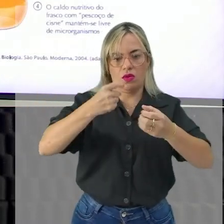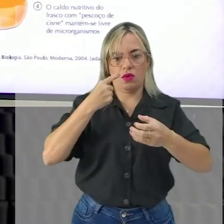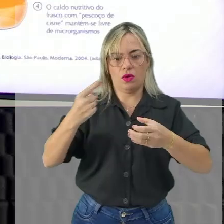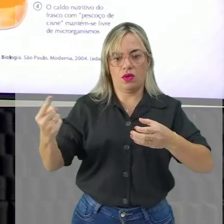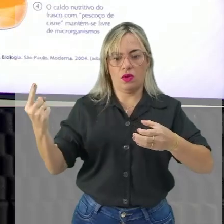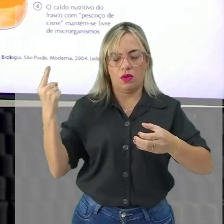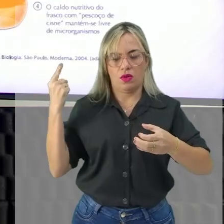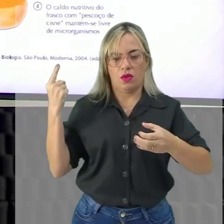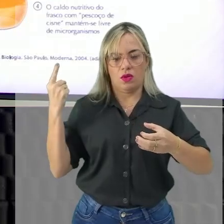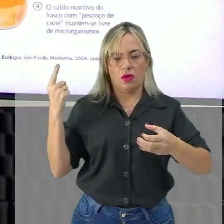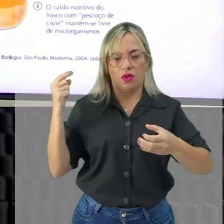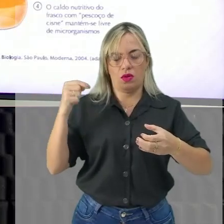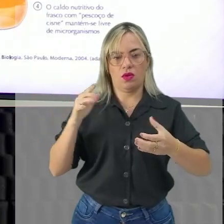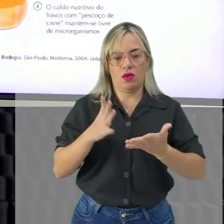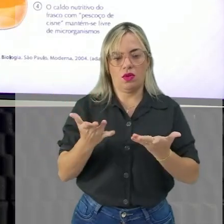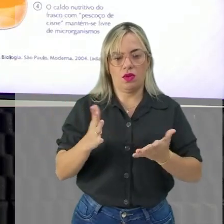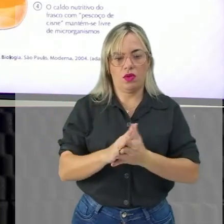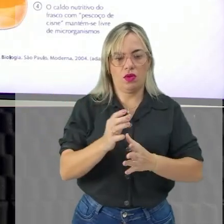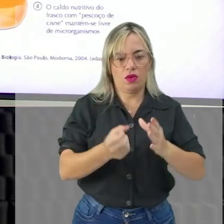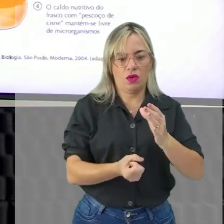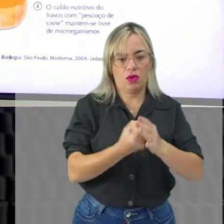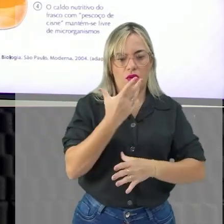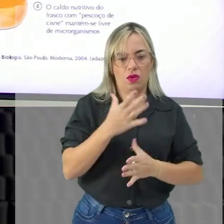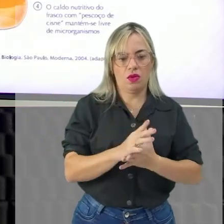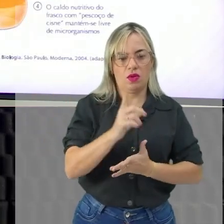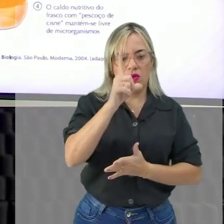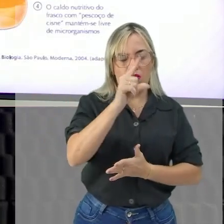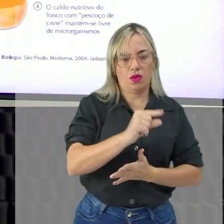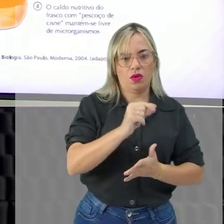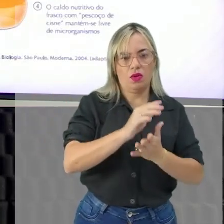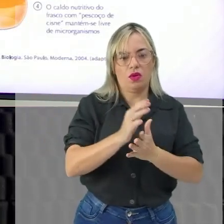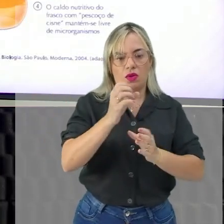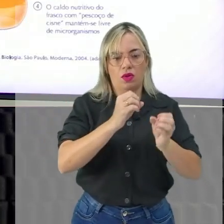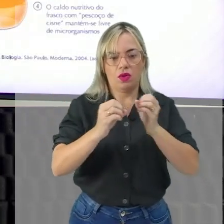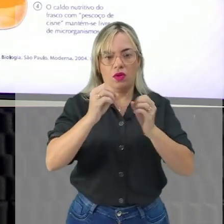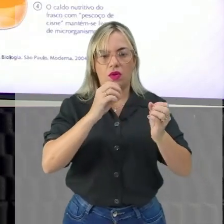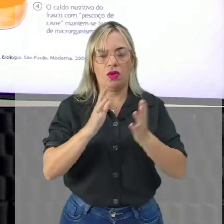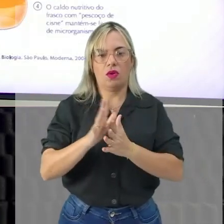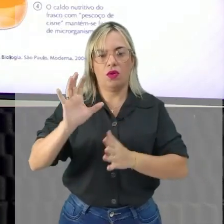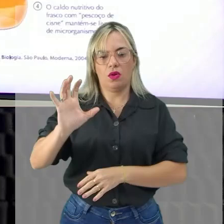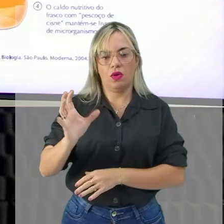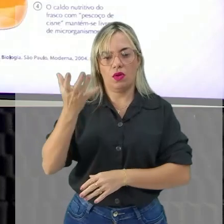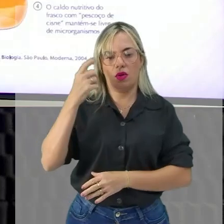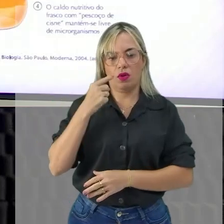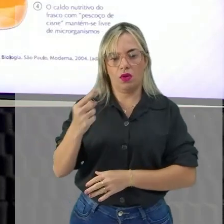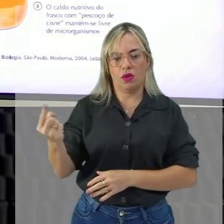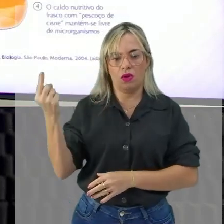se o gargalo do frasco é quebrado, surgem micro-organismos no caldo. Então, o que acontece?